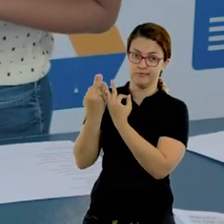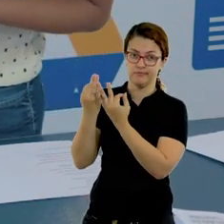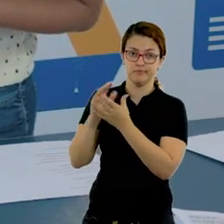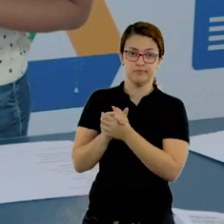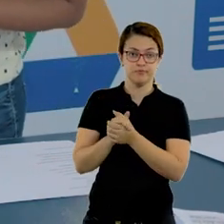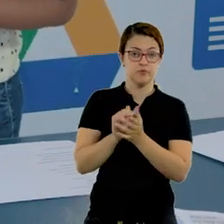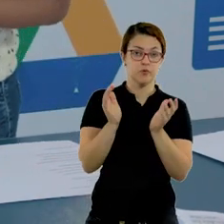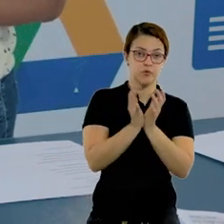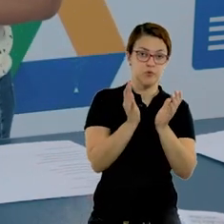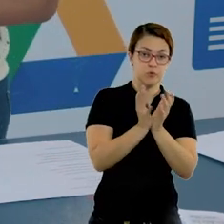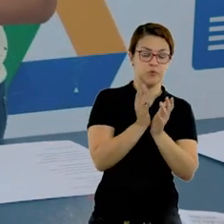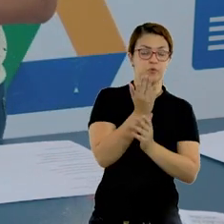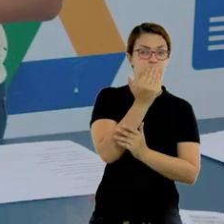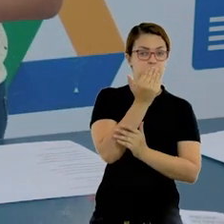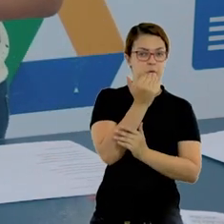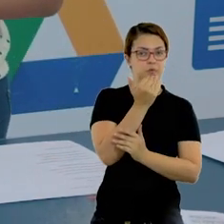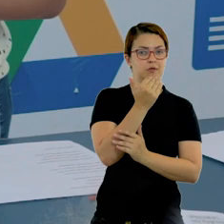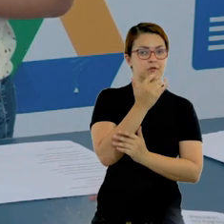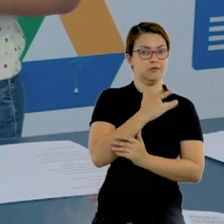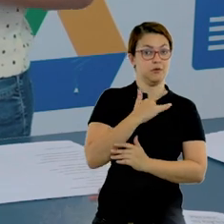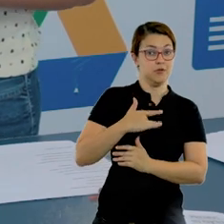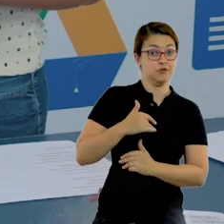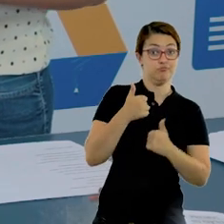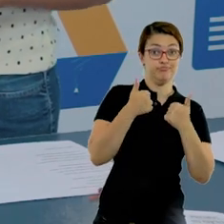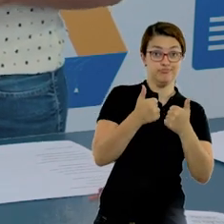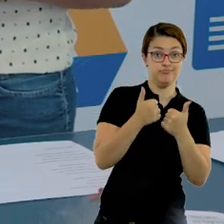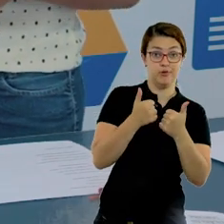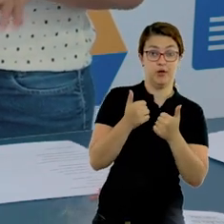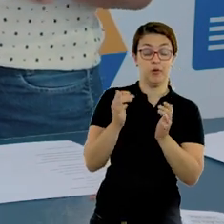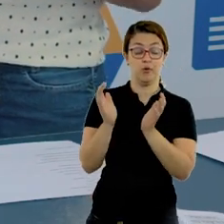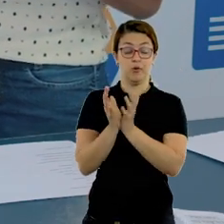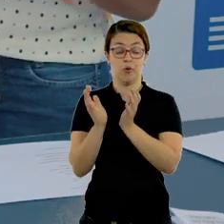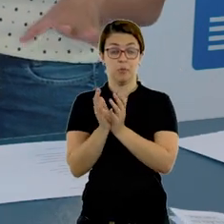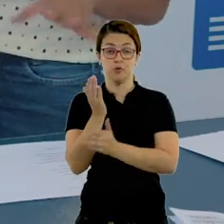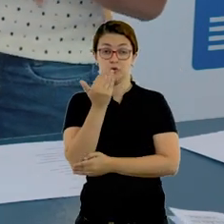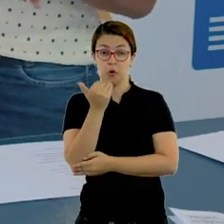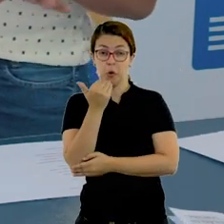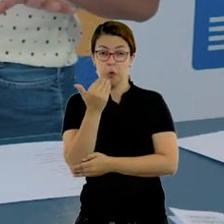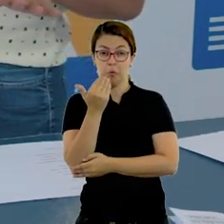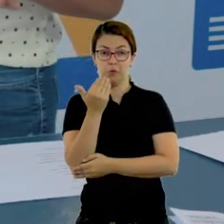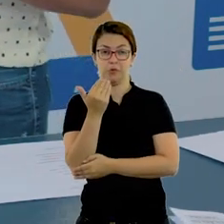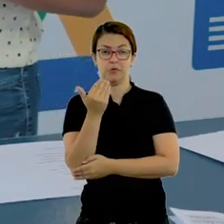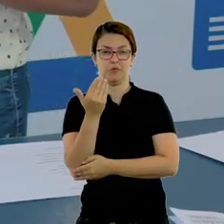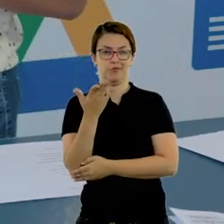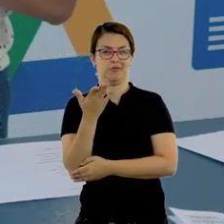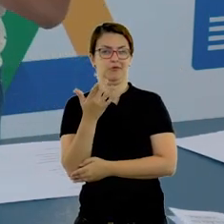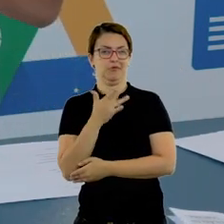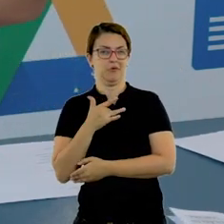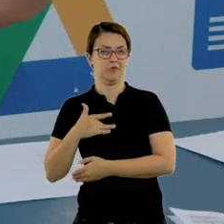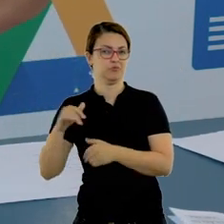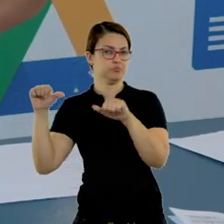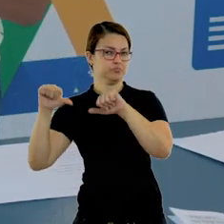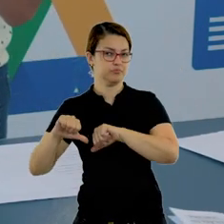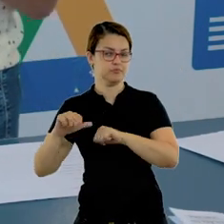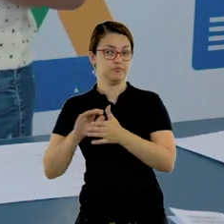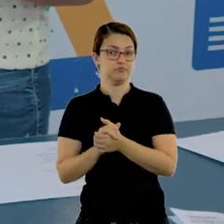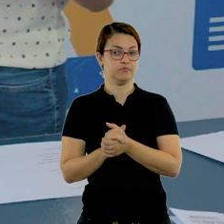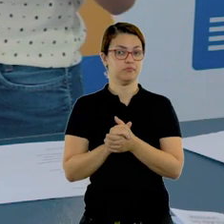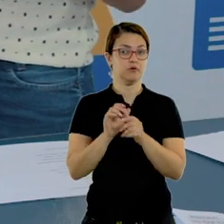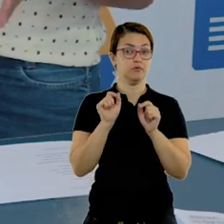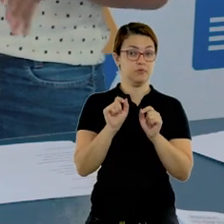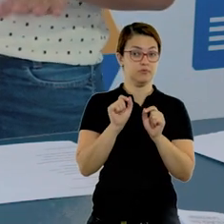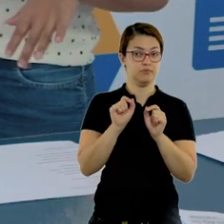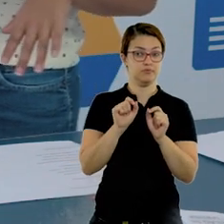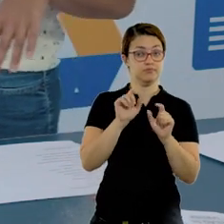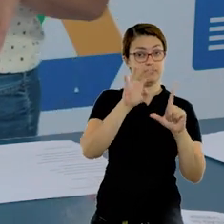e classifique os alimentos como saudáveis e não saudáveis. Eu tive a ideia aqui de fazer uma tabela colocando os emojis para